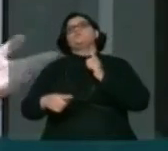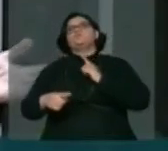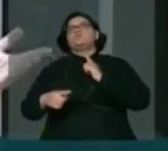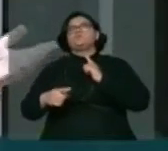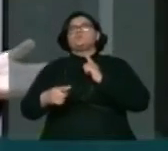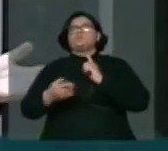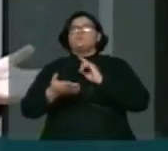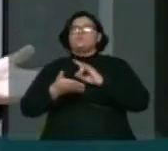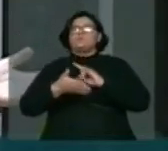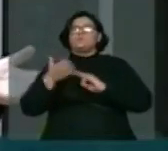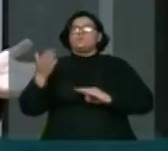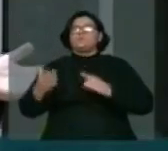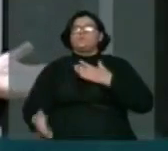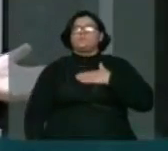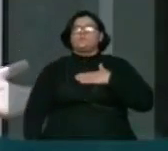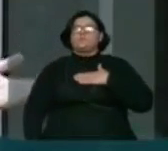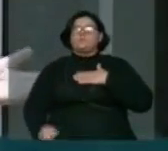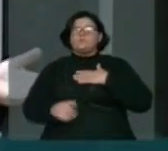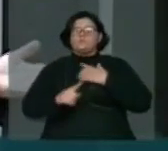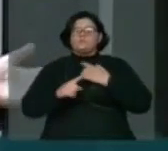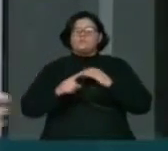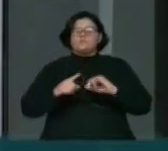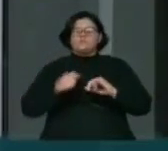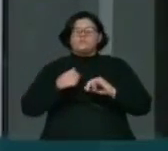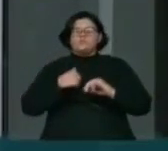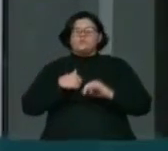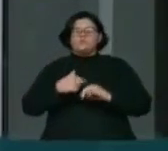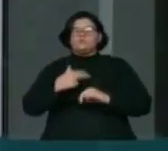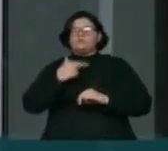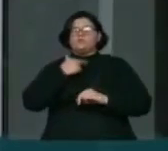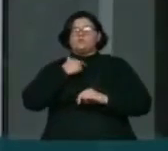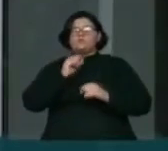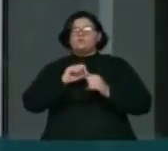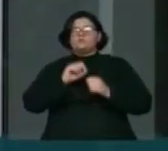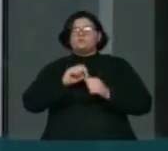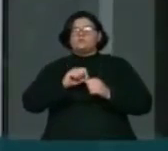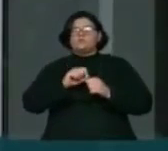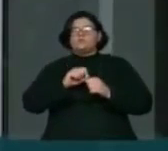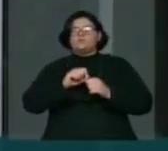eu não puder fazer uso de 5 minutos, eu prefiro ficar por aqui.